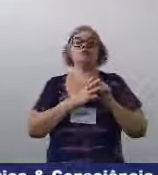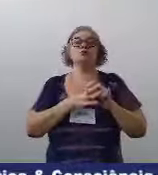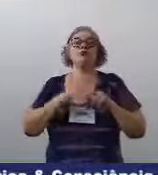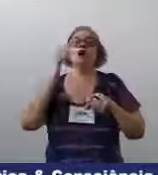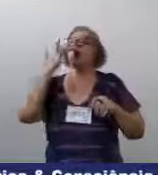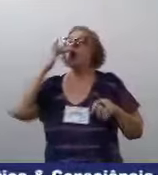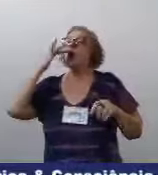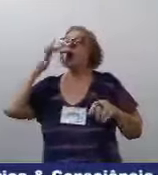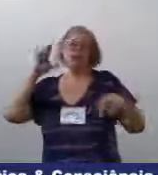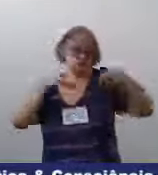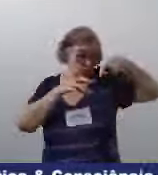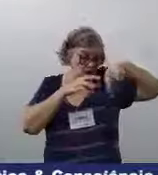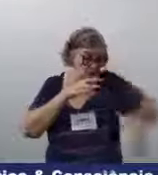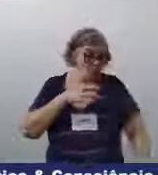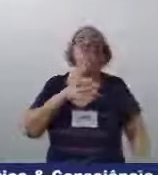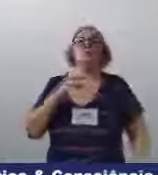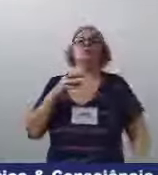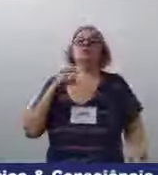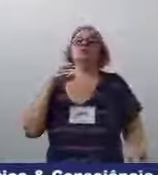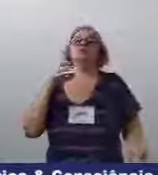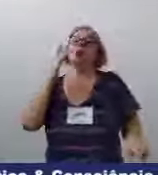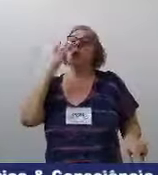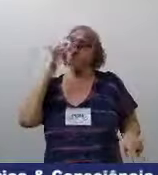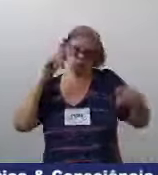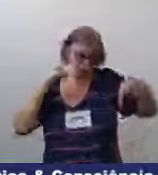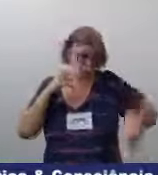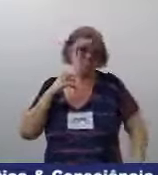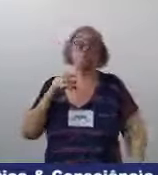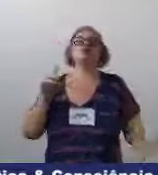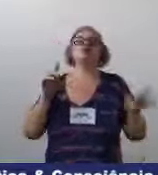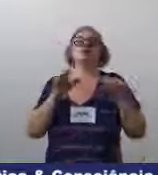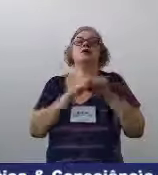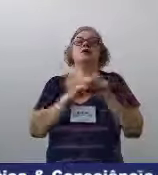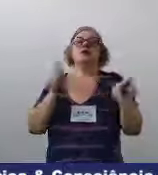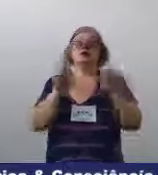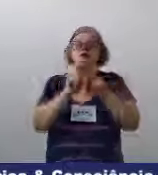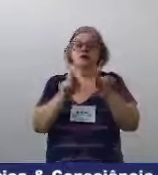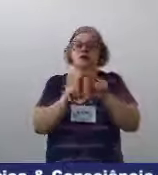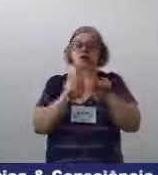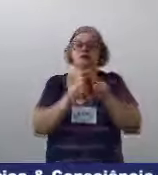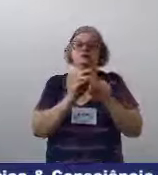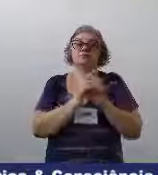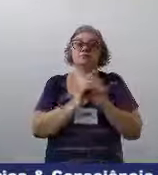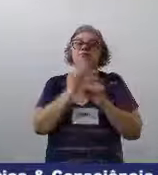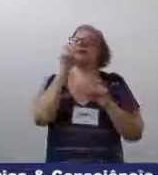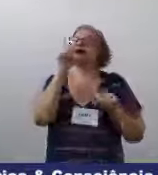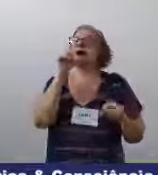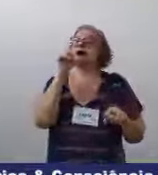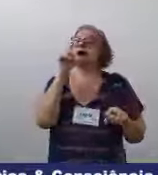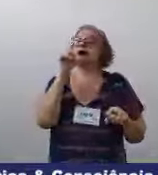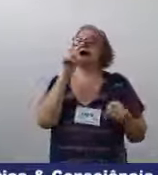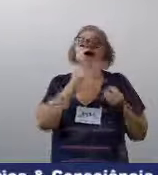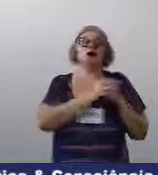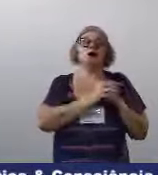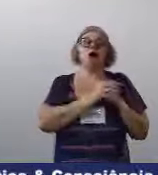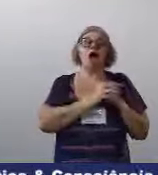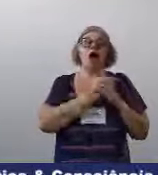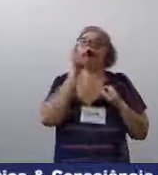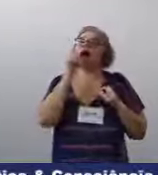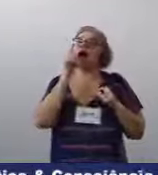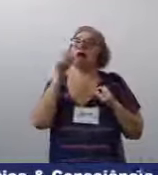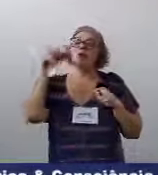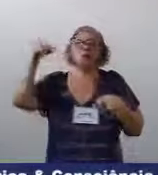afunda. Ouro derretido, joga ali dentro um pedacinho de ouro em estado sólido, e ele afunda.